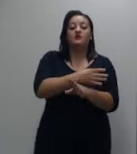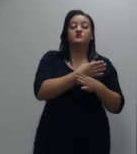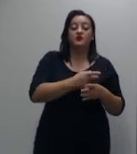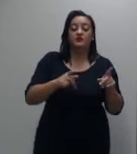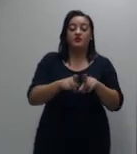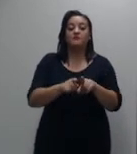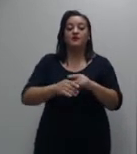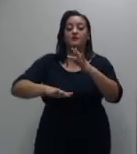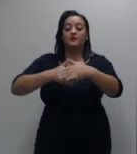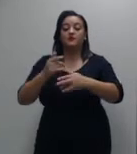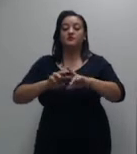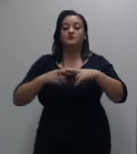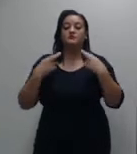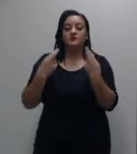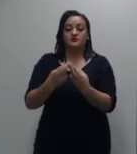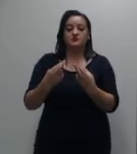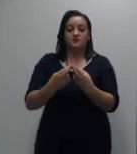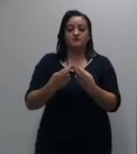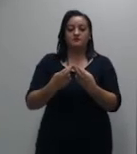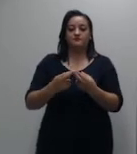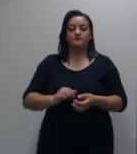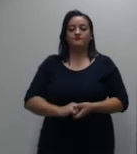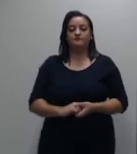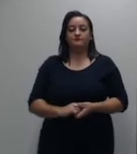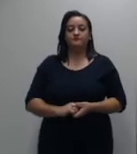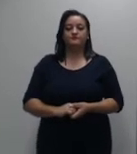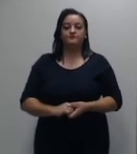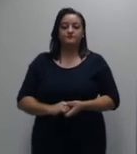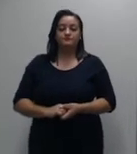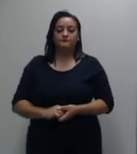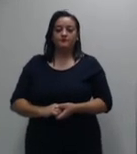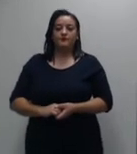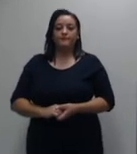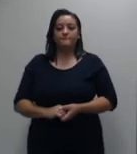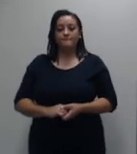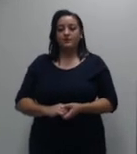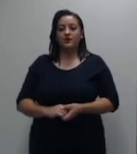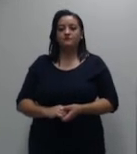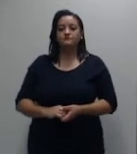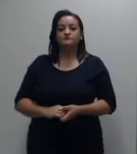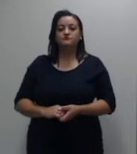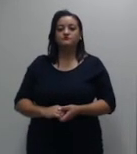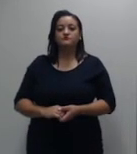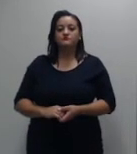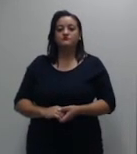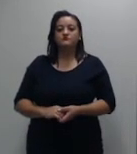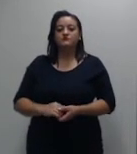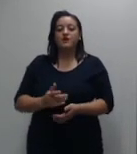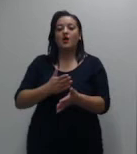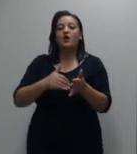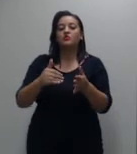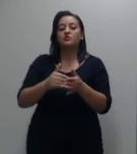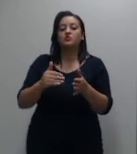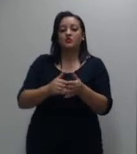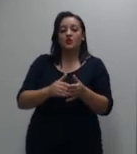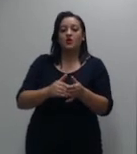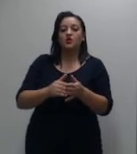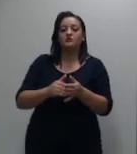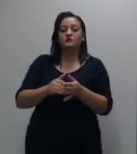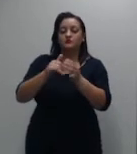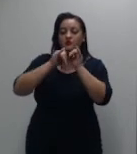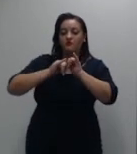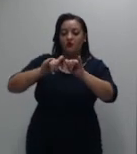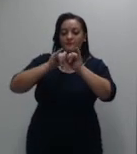adiado para próxima sessão impreterivelmente para a próxima sessão todos ficam devidamente cientificados